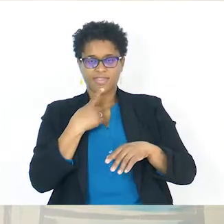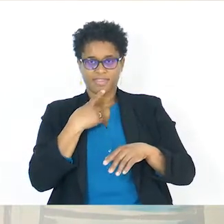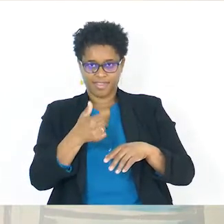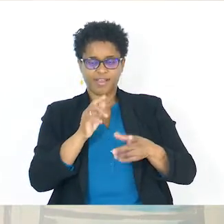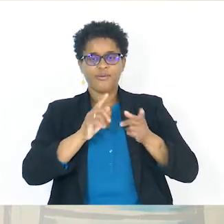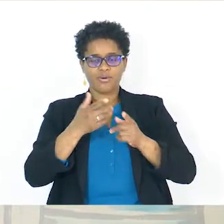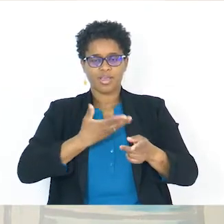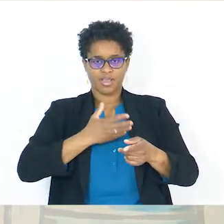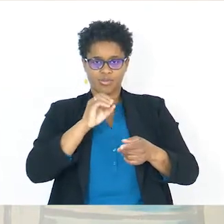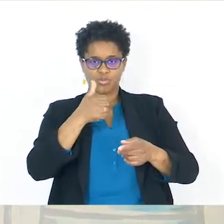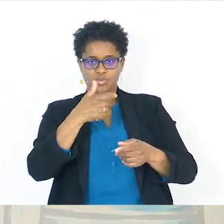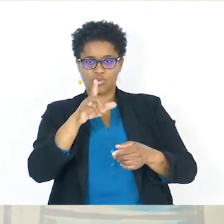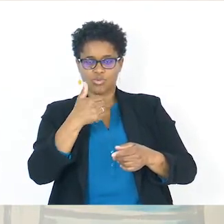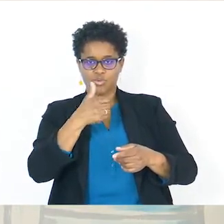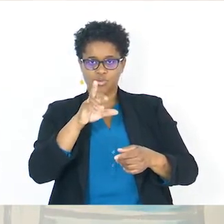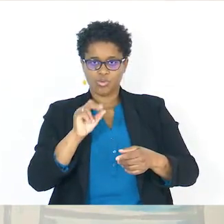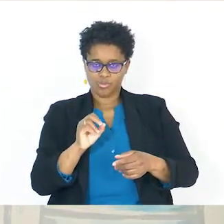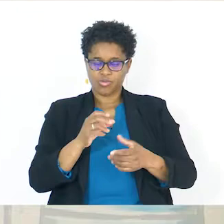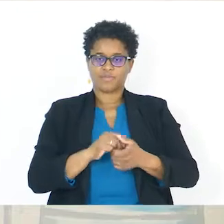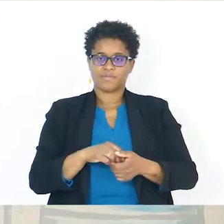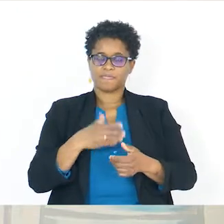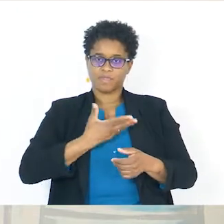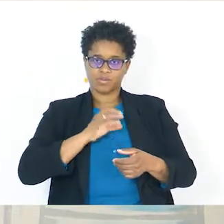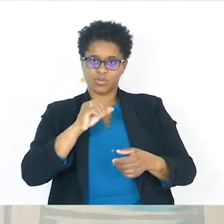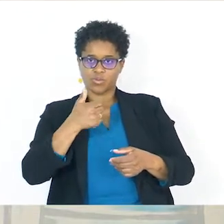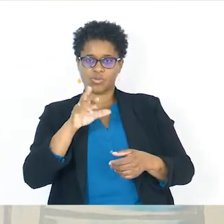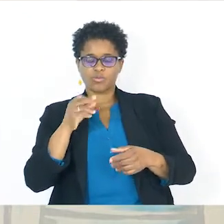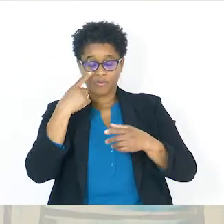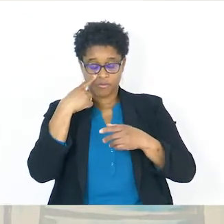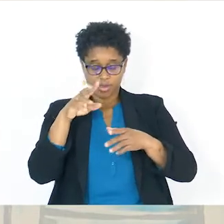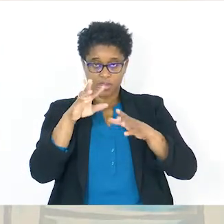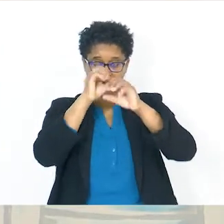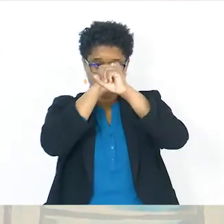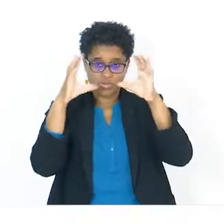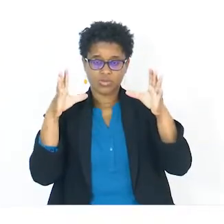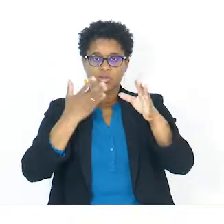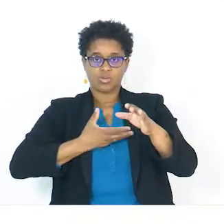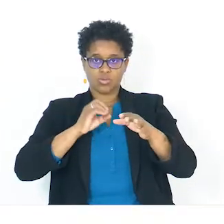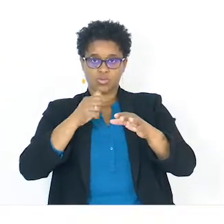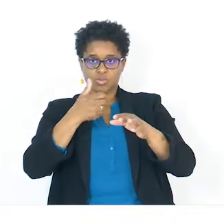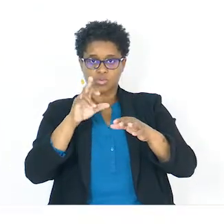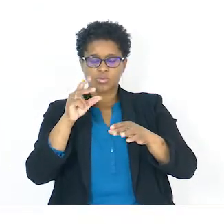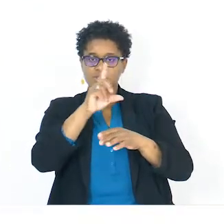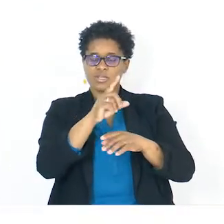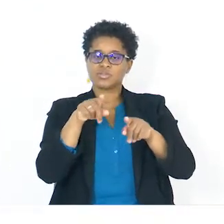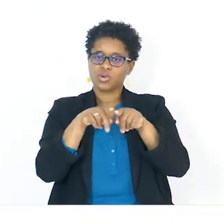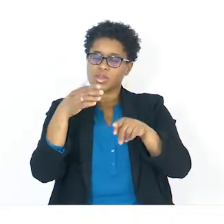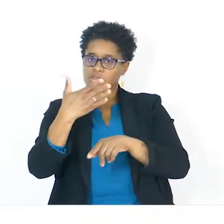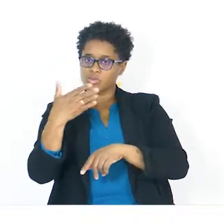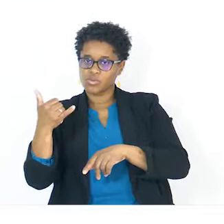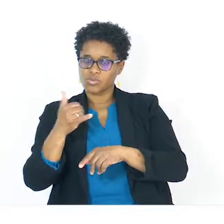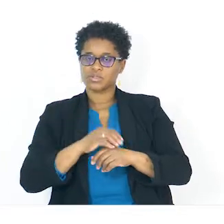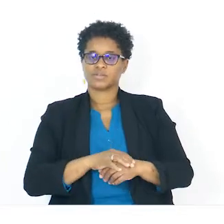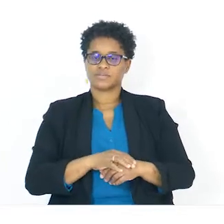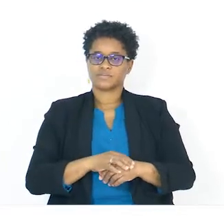a entender o que significa o dobro? Dobro. Vamos ver a conclusão. O dobro de 6 é